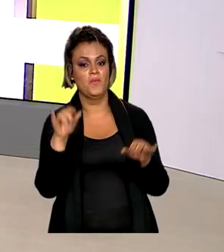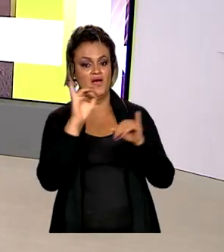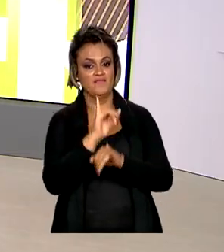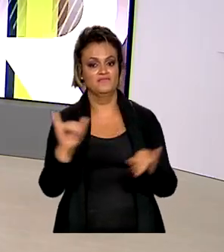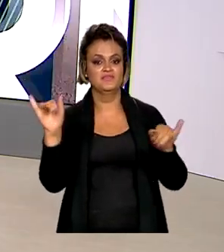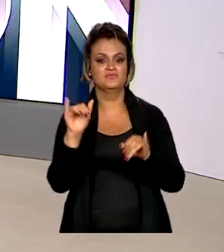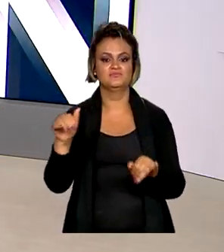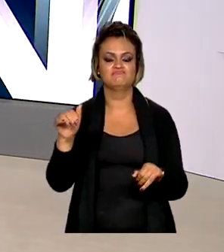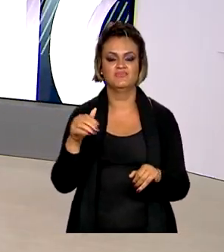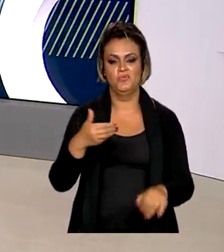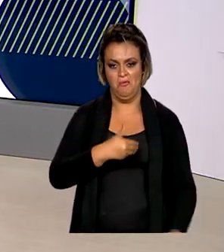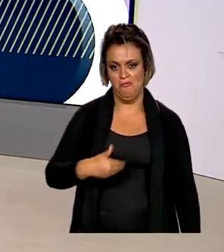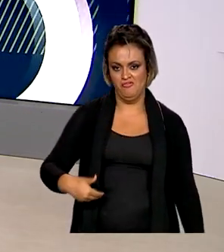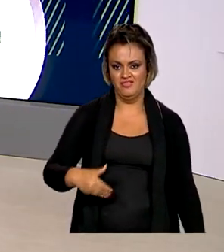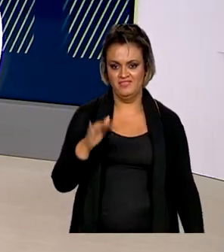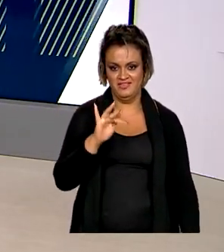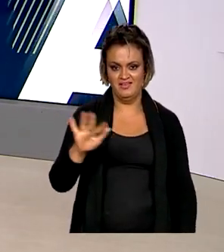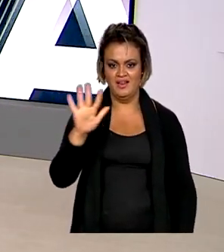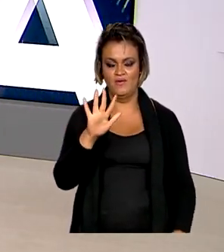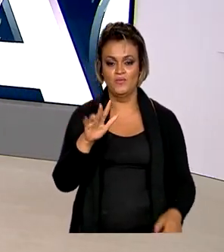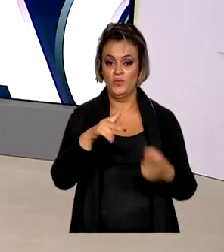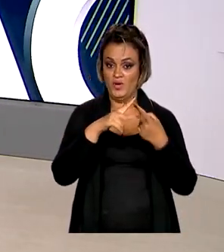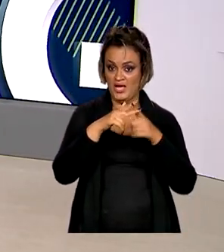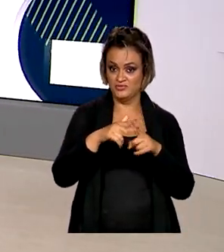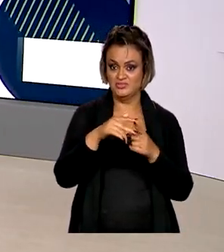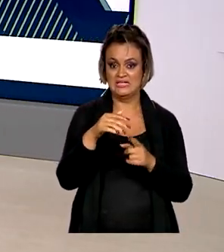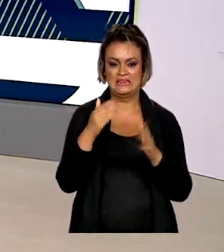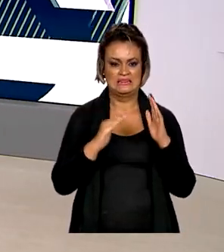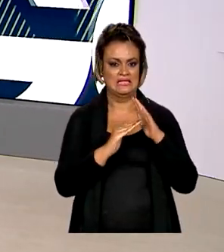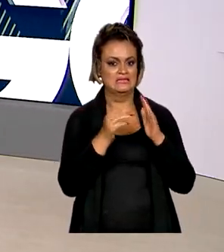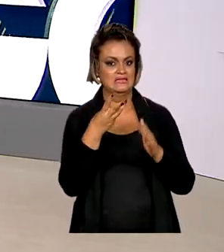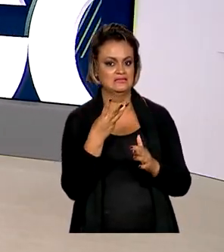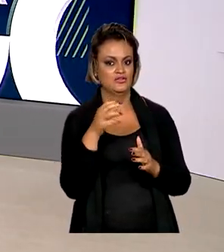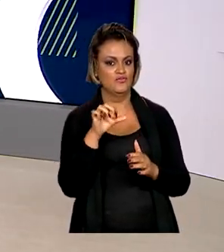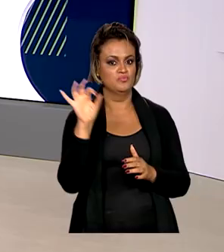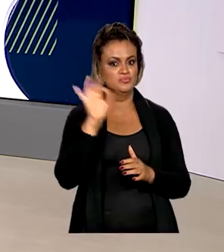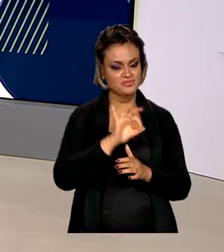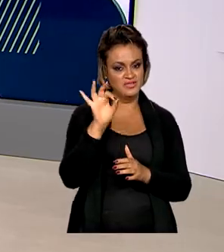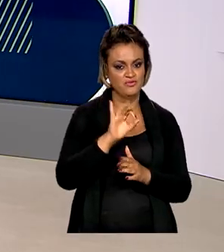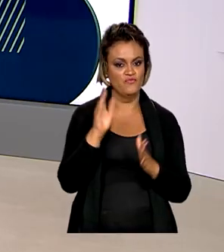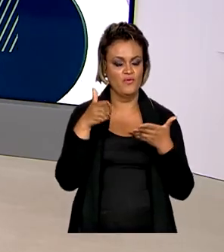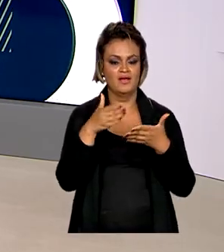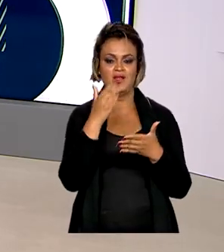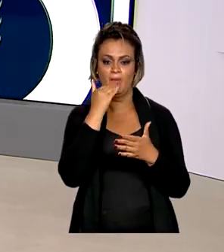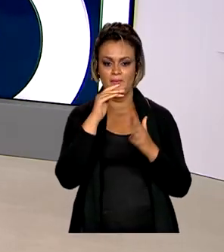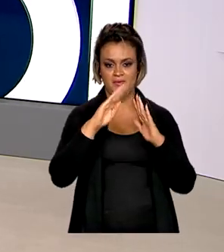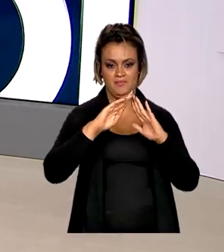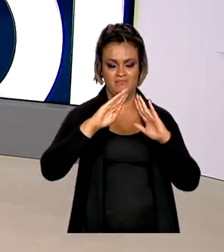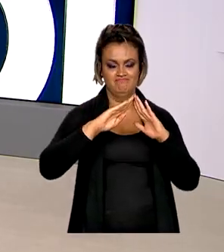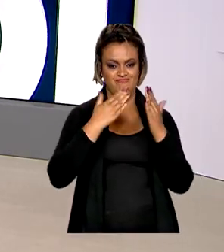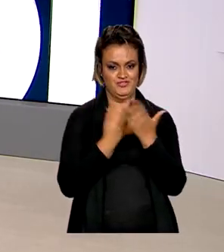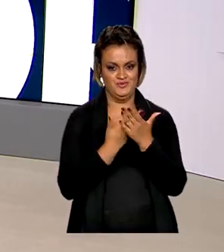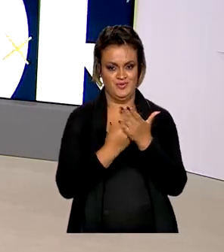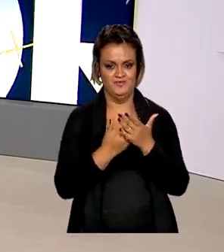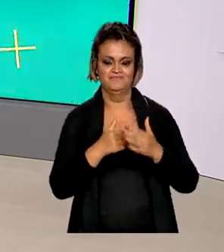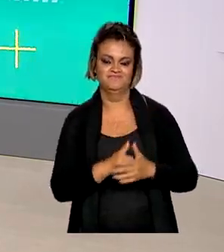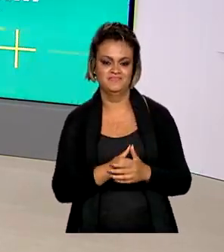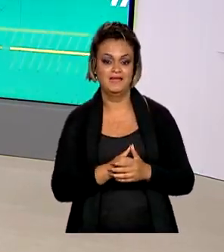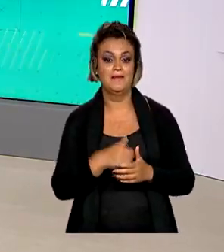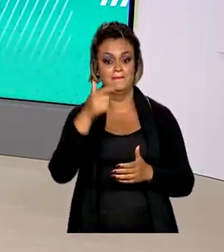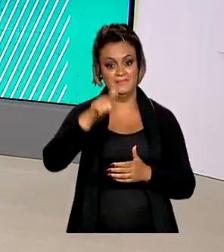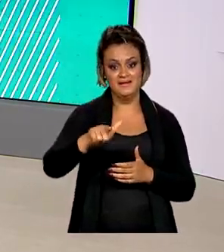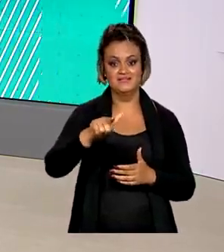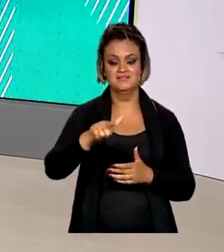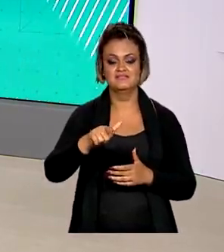anúncio feito pelo governo federal de um reajuste de até 39% no valor destinado à merenda escolar. Foi